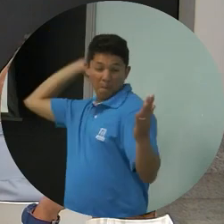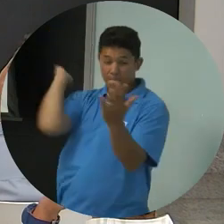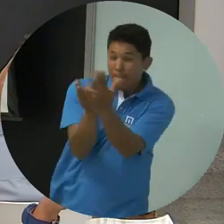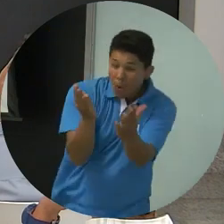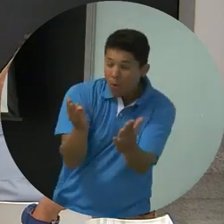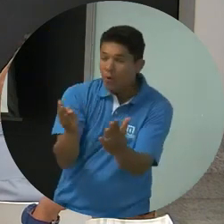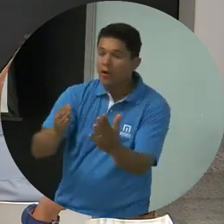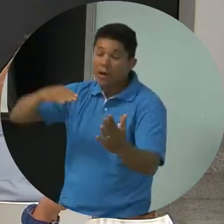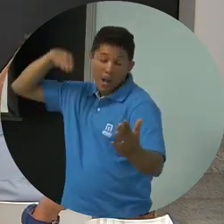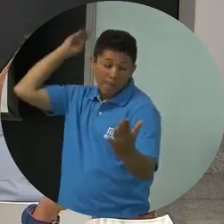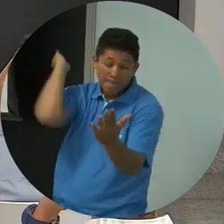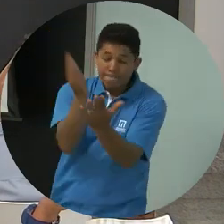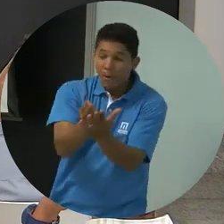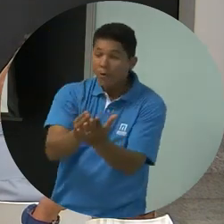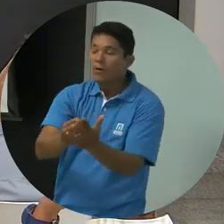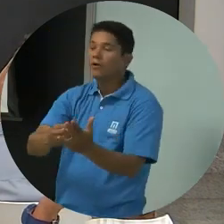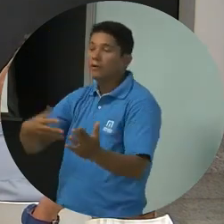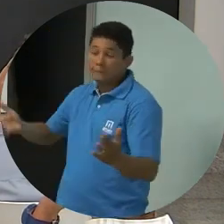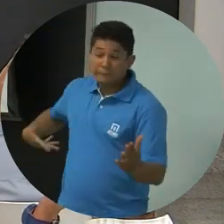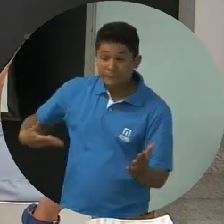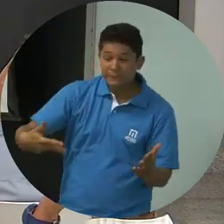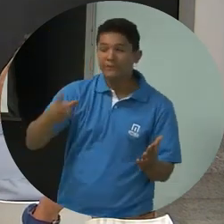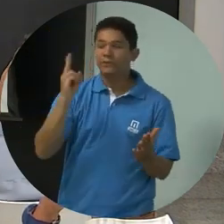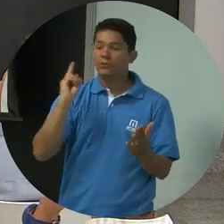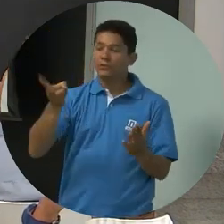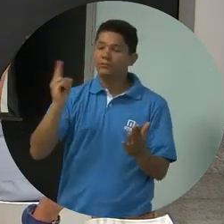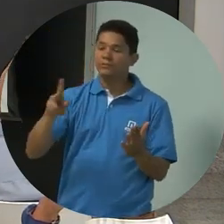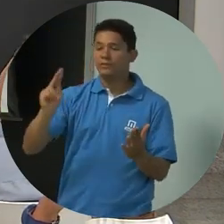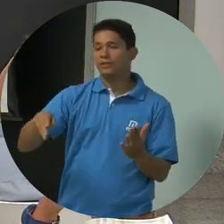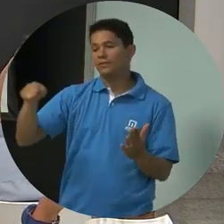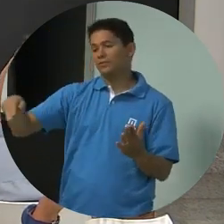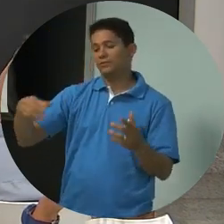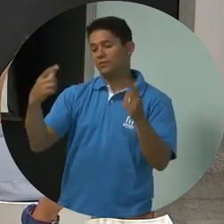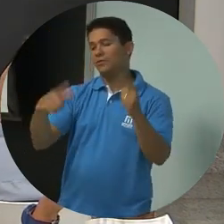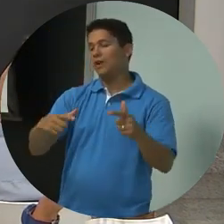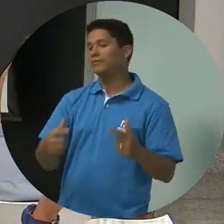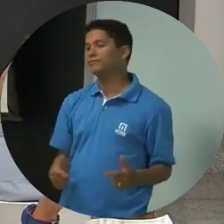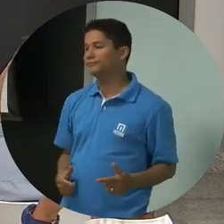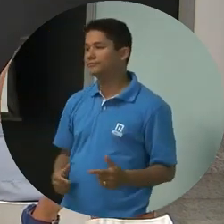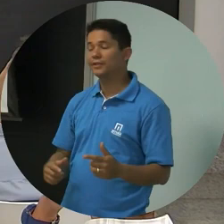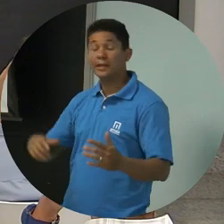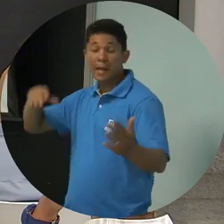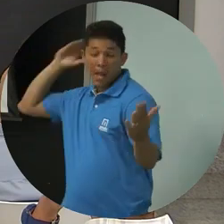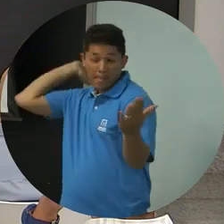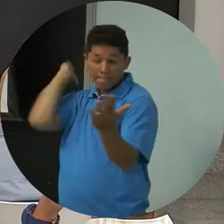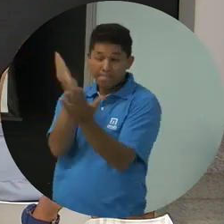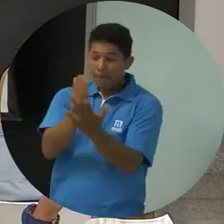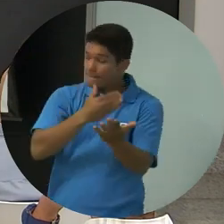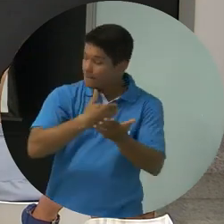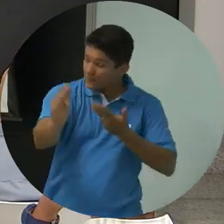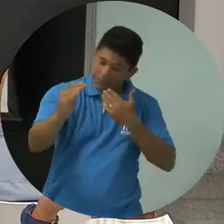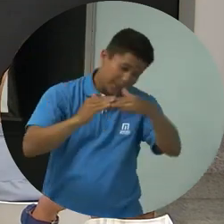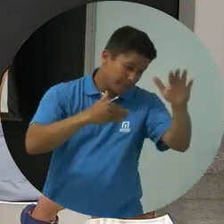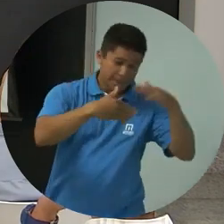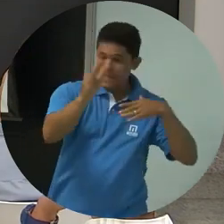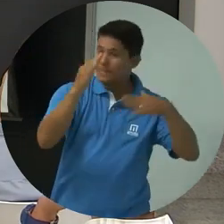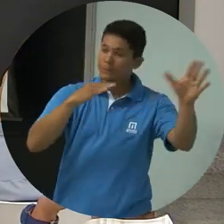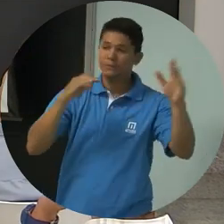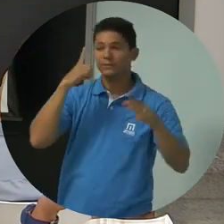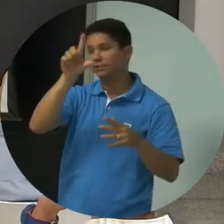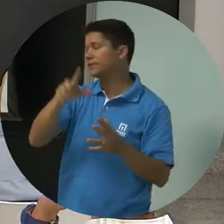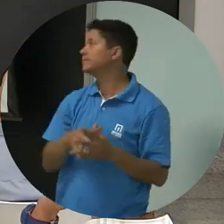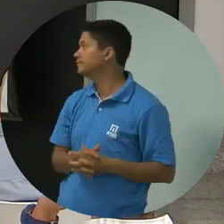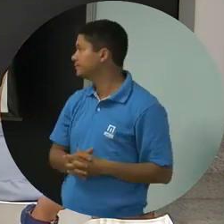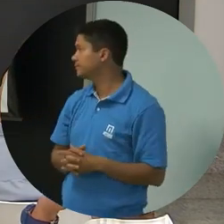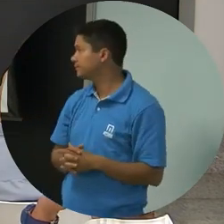de 2.000 km por hora sobre uma superfície. O que tiver na frente vai ser removido, com certeza. Tá?